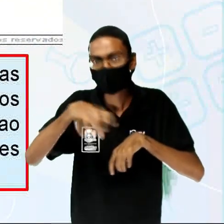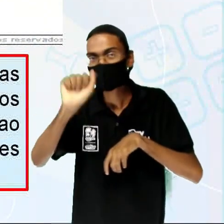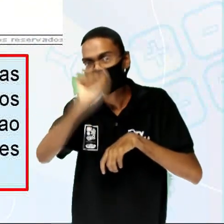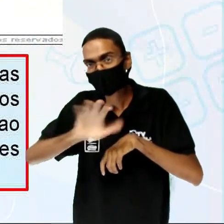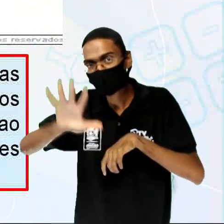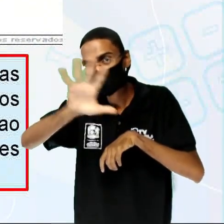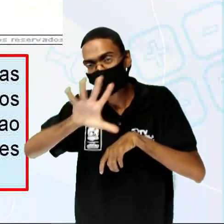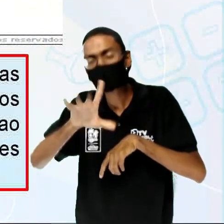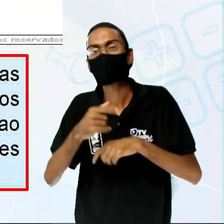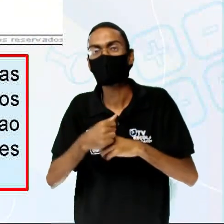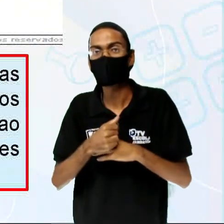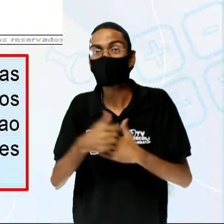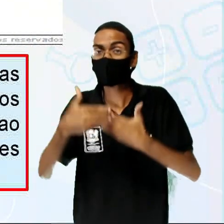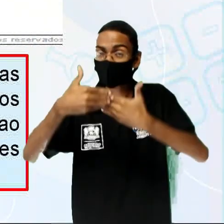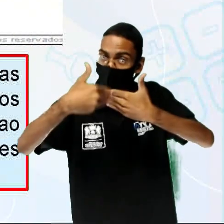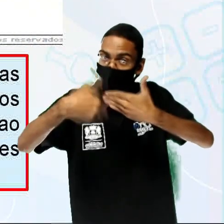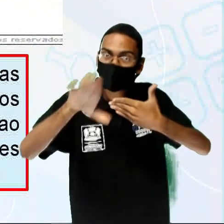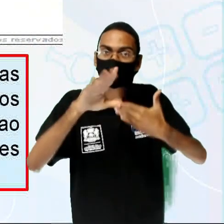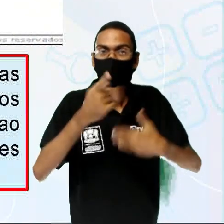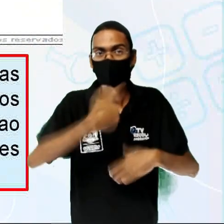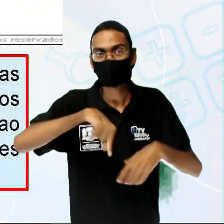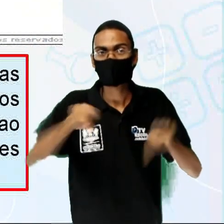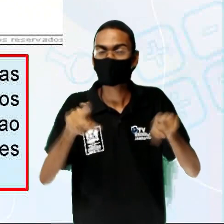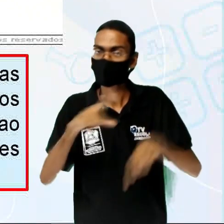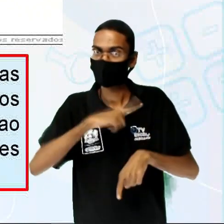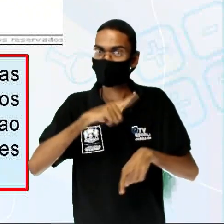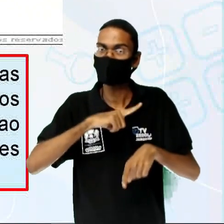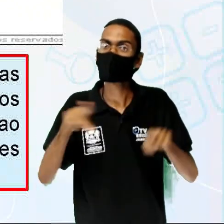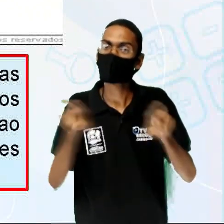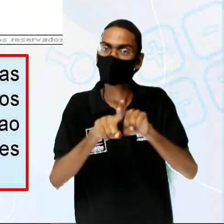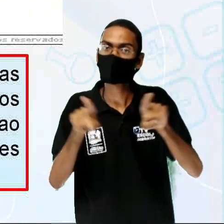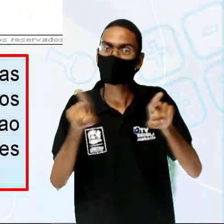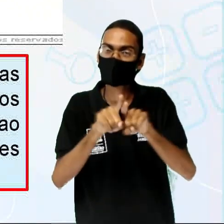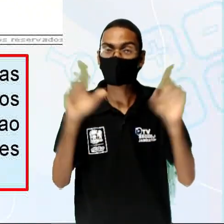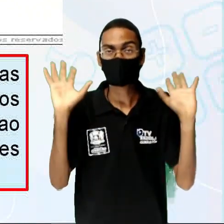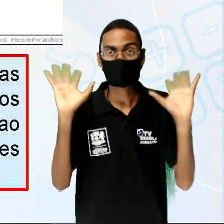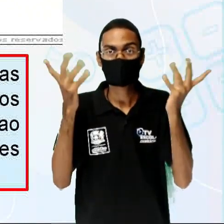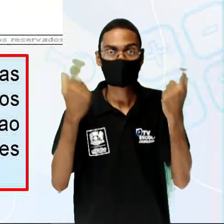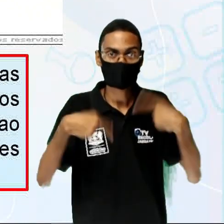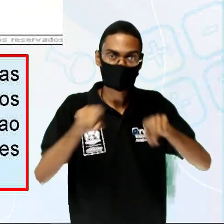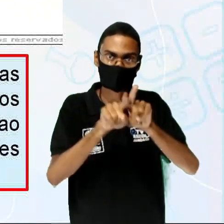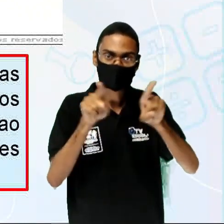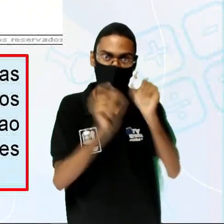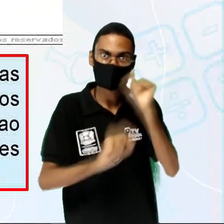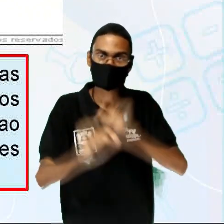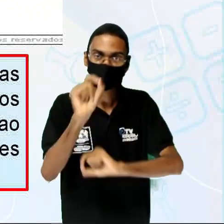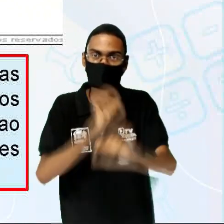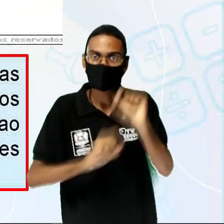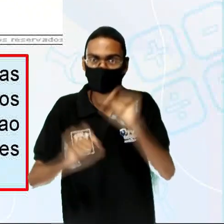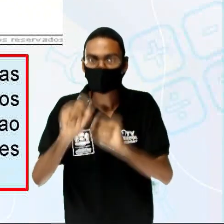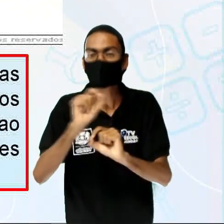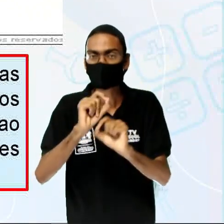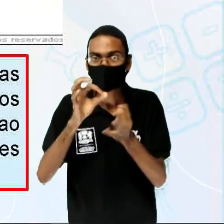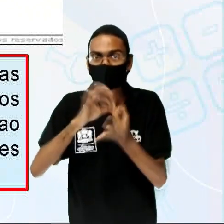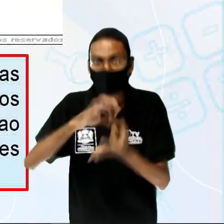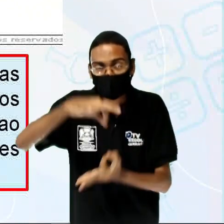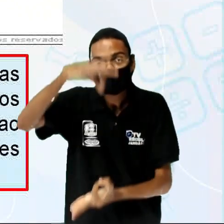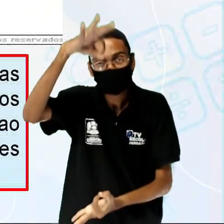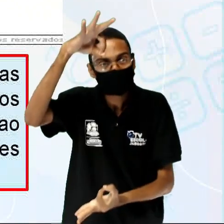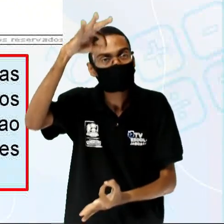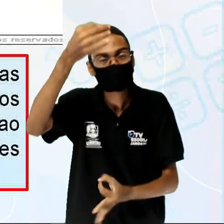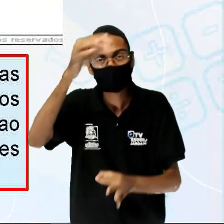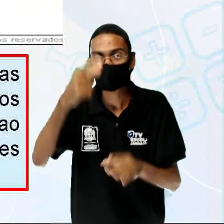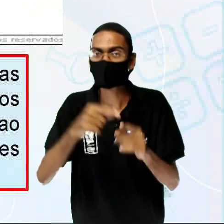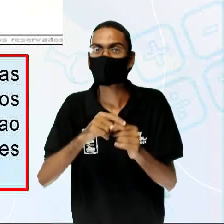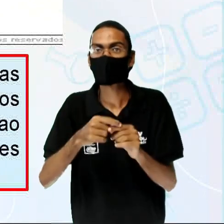seguindo adiante, a gente tem a questão do clima, né? O território asiático ele se estende das regiões de alta latitude até as de baixa